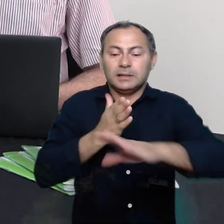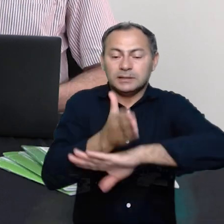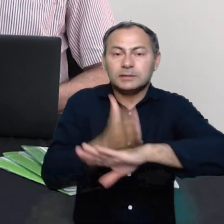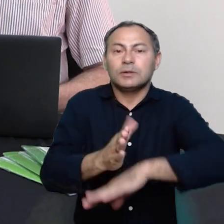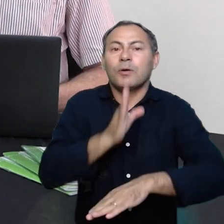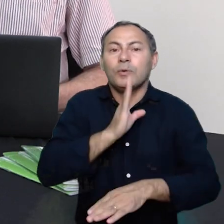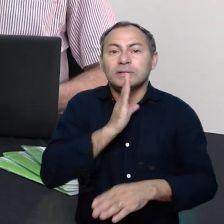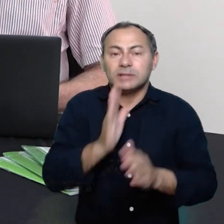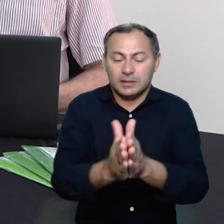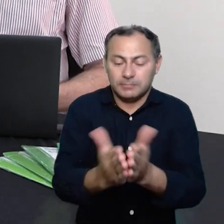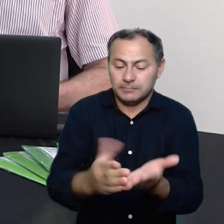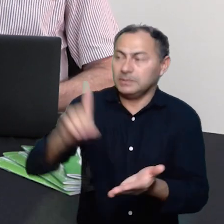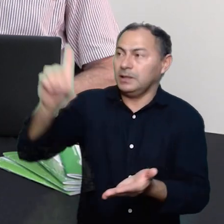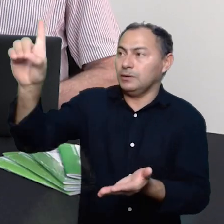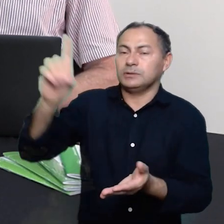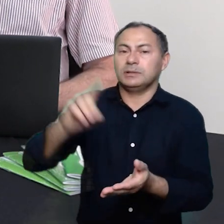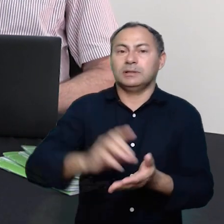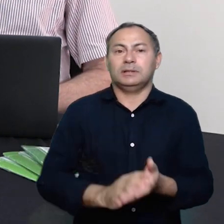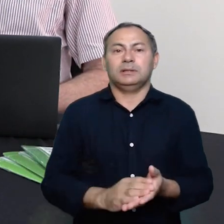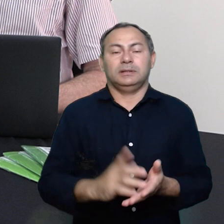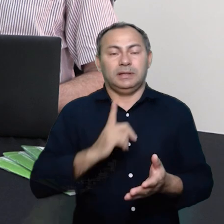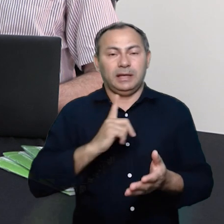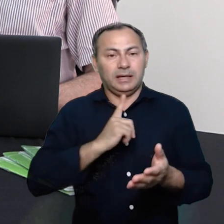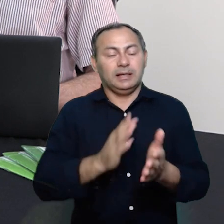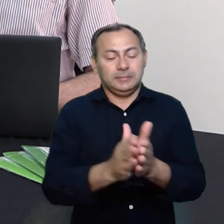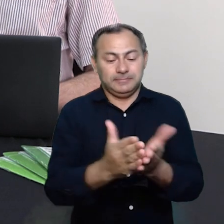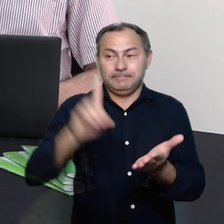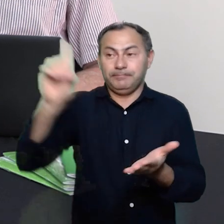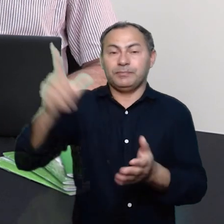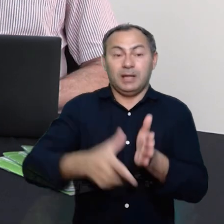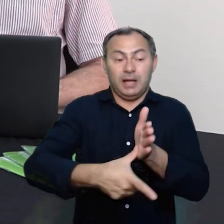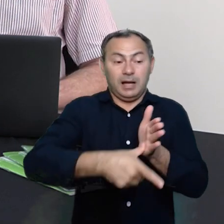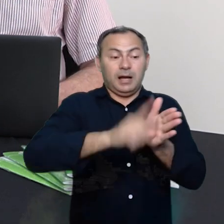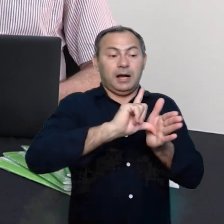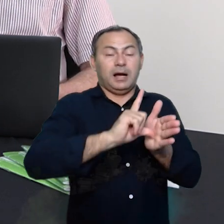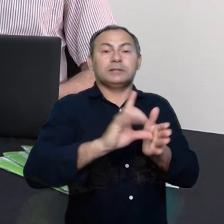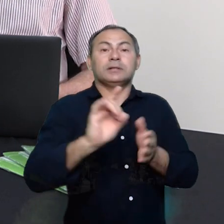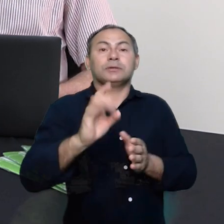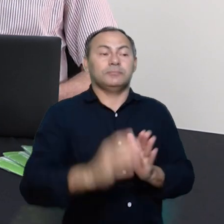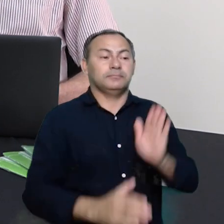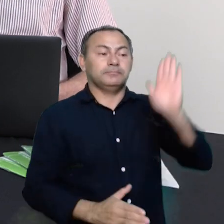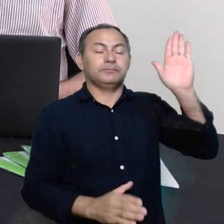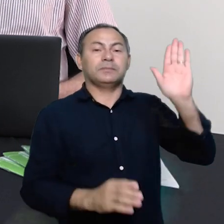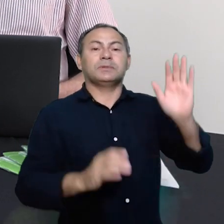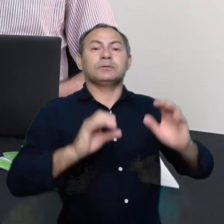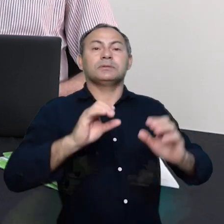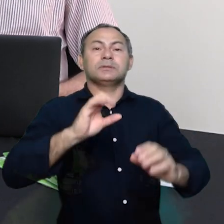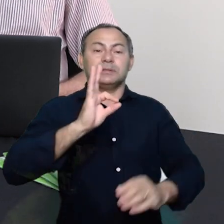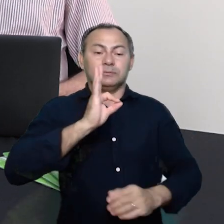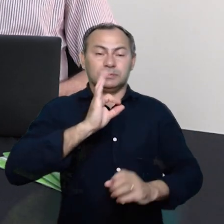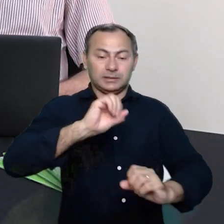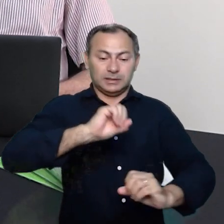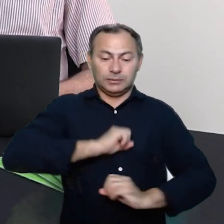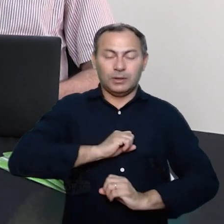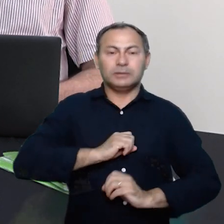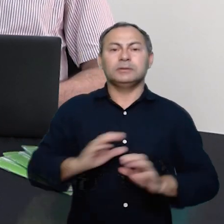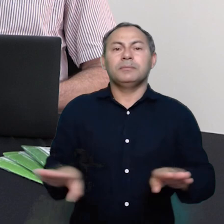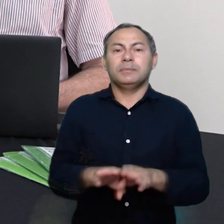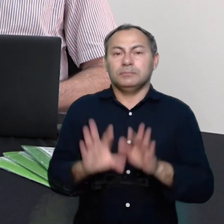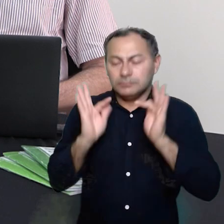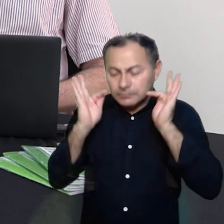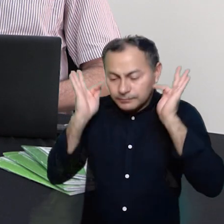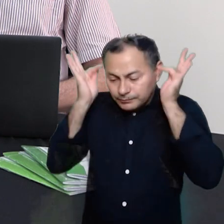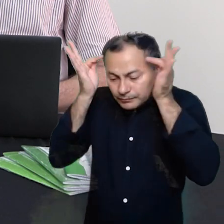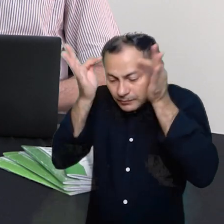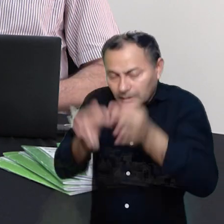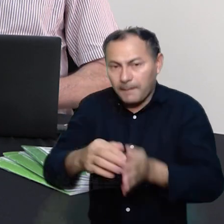acesso às Sagradas Escrituras. Antes era reservado aos candidatos ao sacerdote, aos monges.